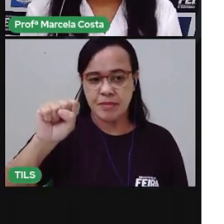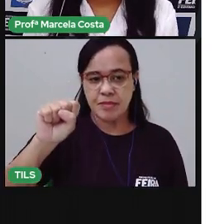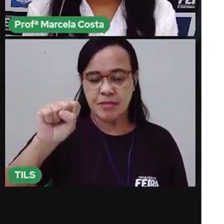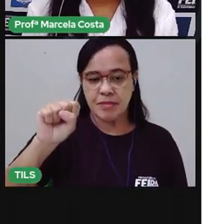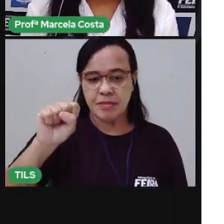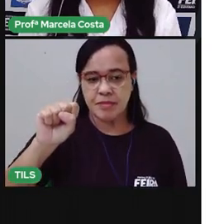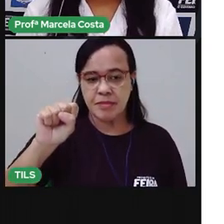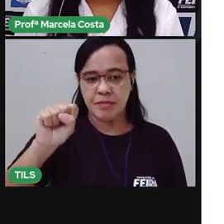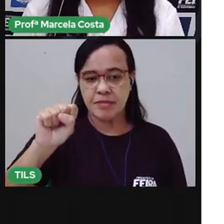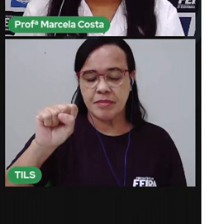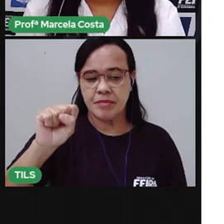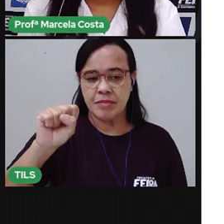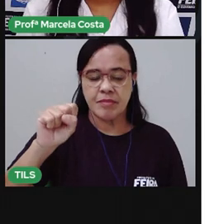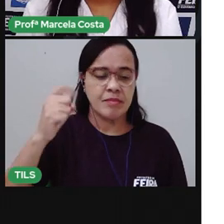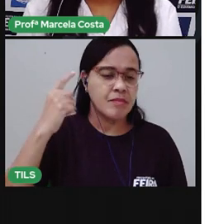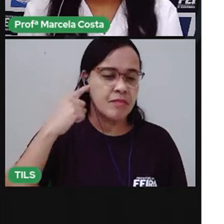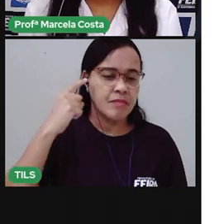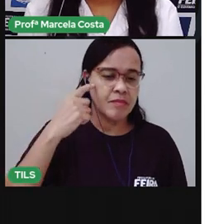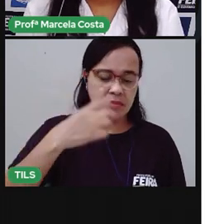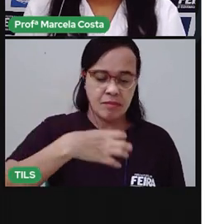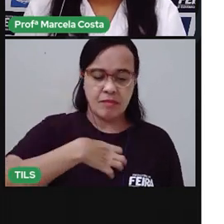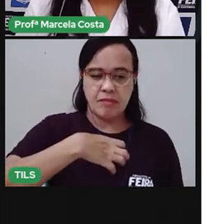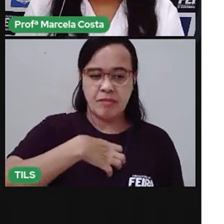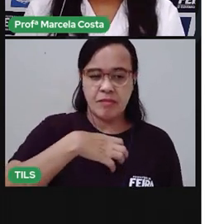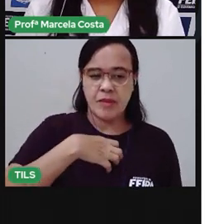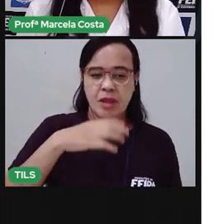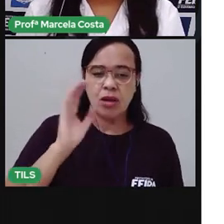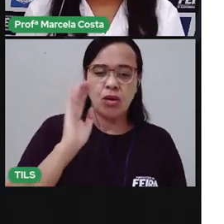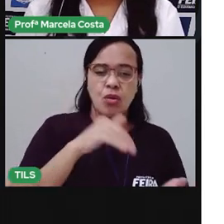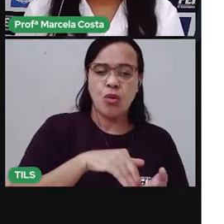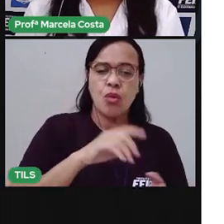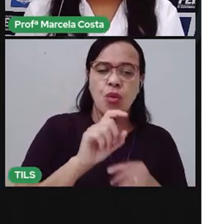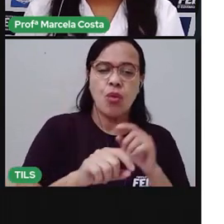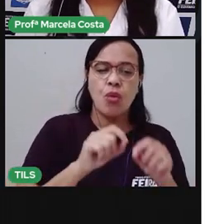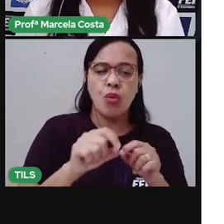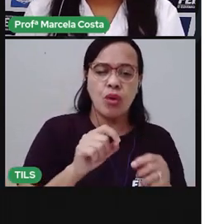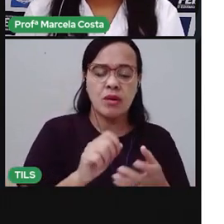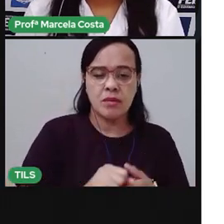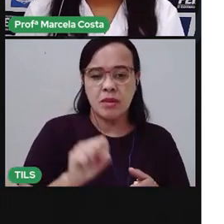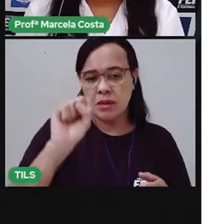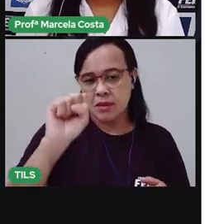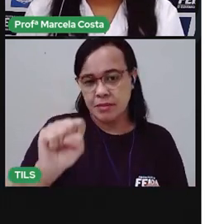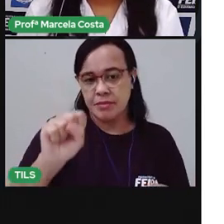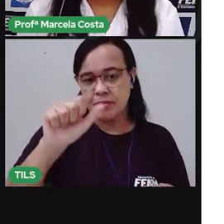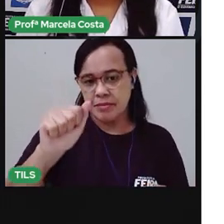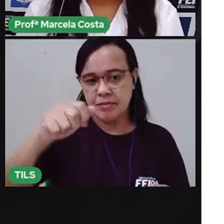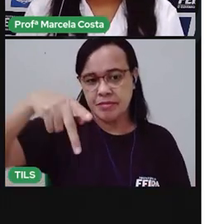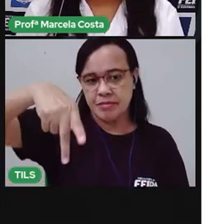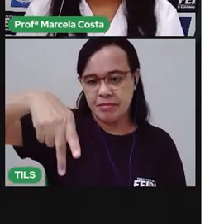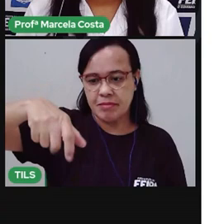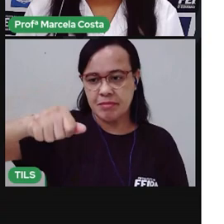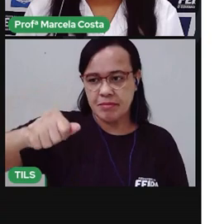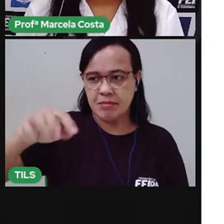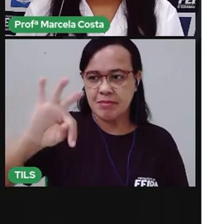finaliza com qual som com a última pessoa que você escuta quando eu falo sapato